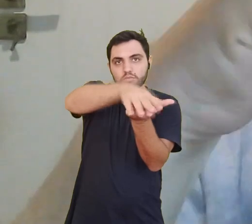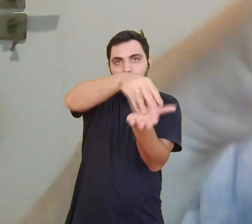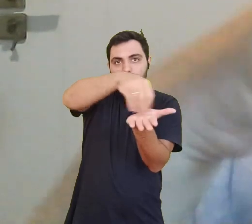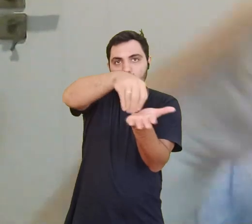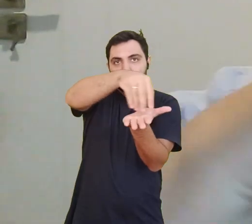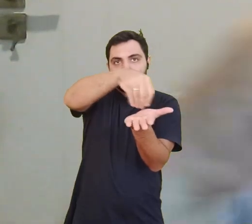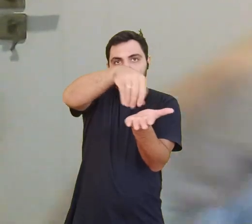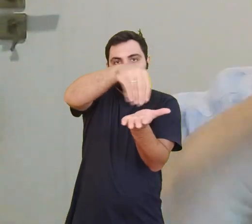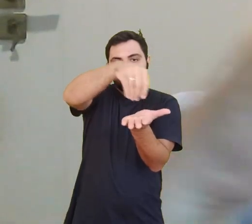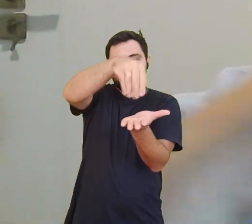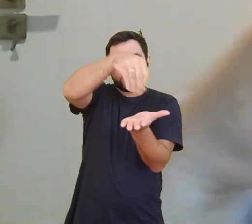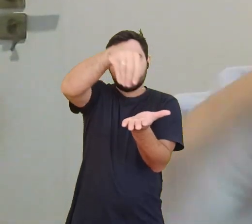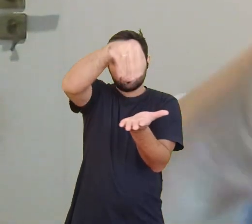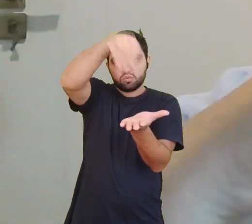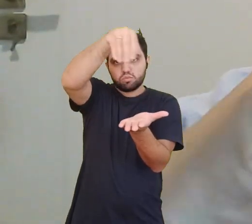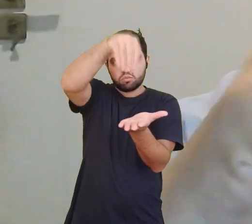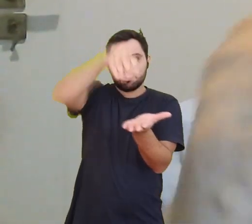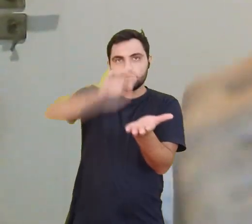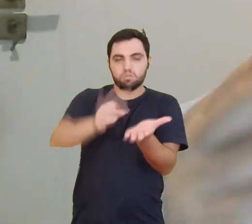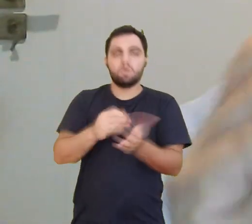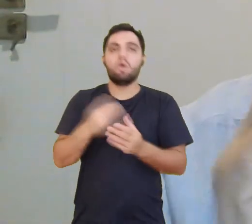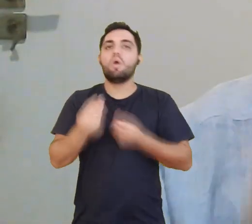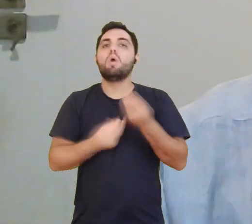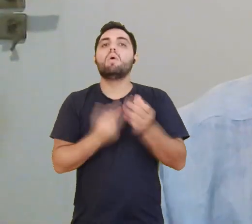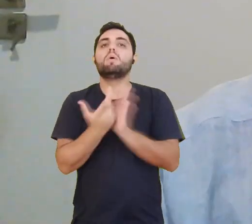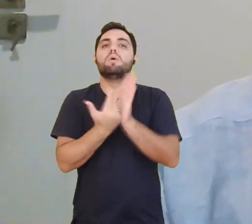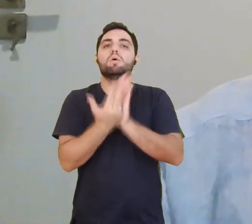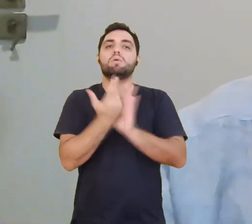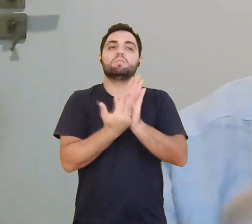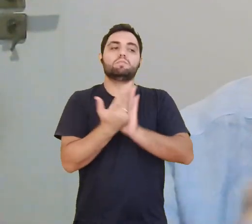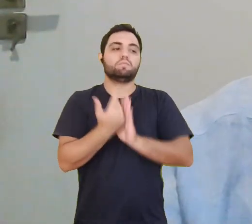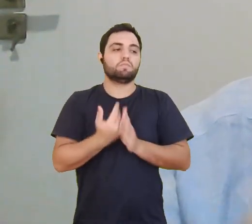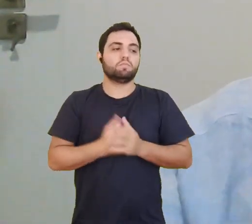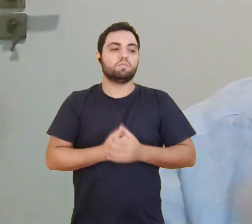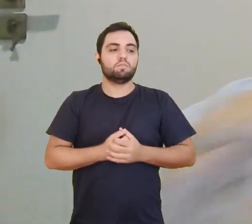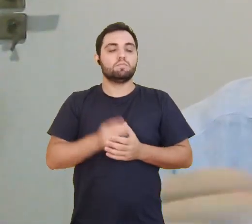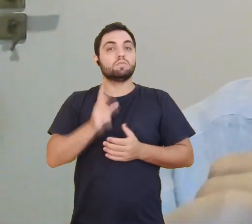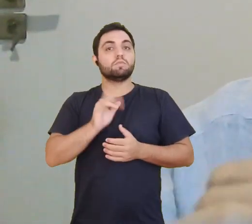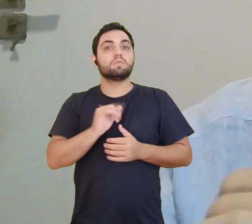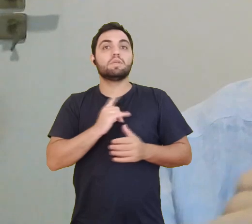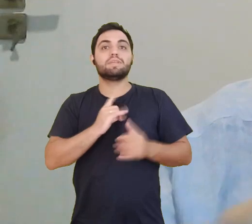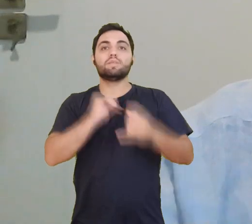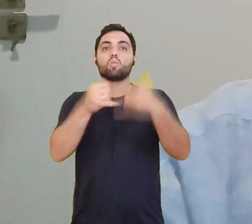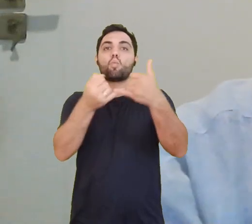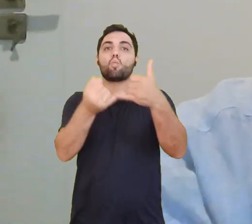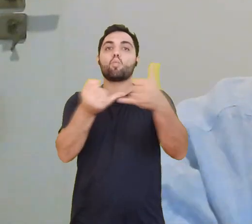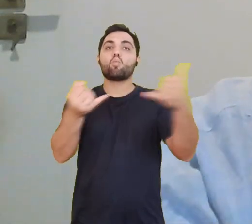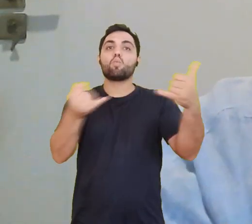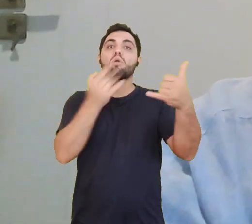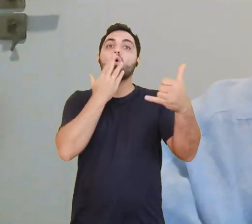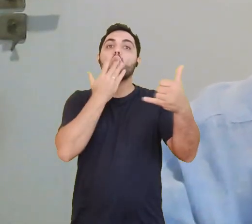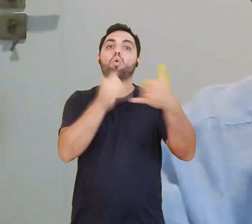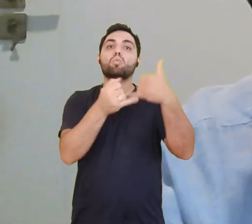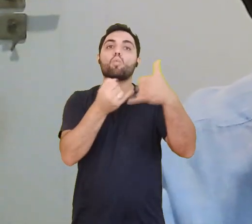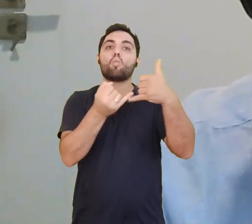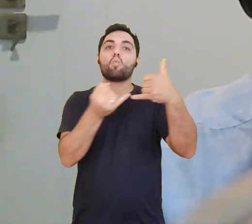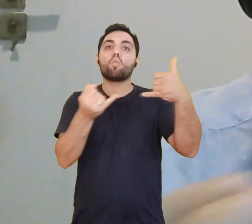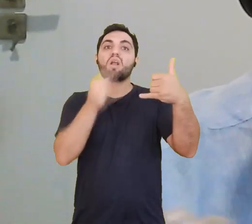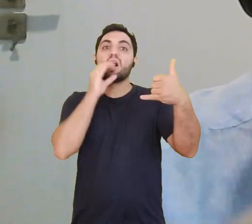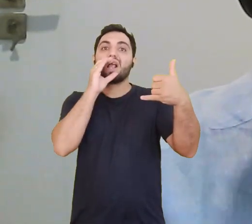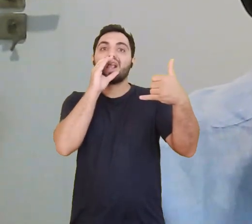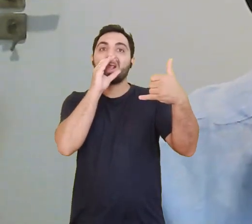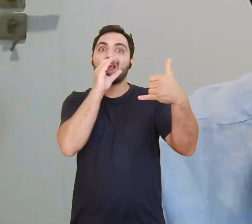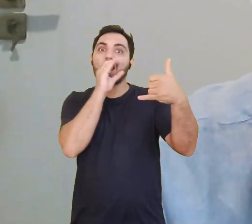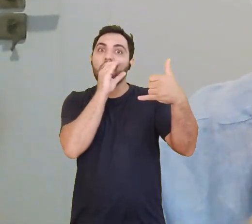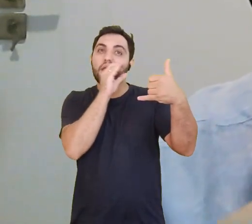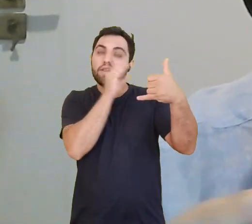esses desenhos aqui? Ele vai jogando um filamento. Ele vai derretendo um filamento e vai jogando